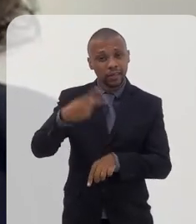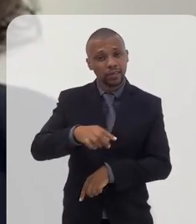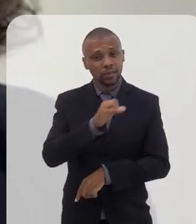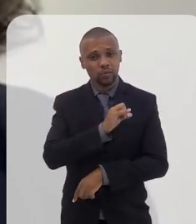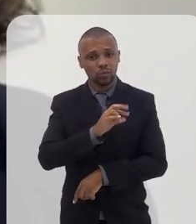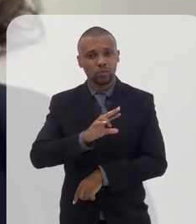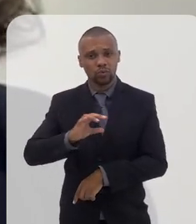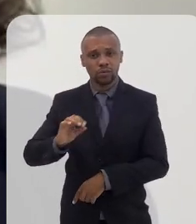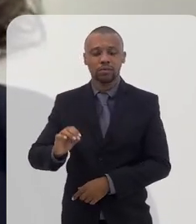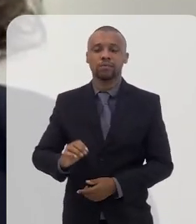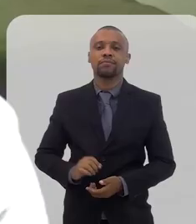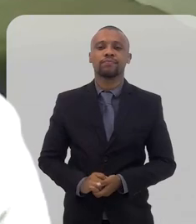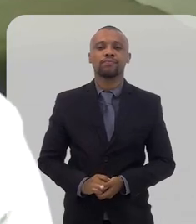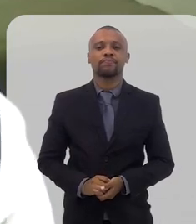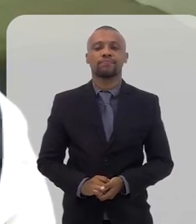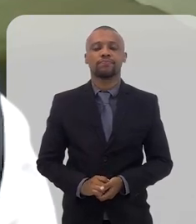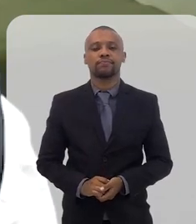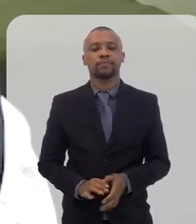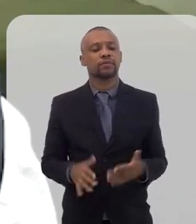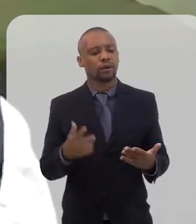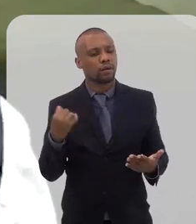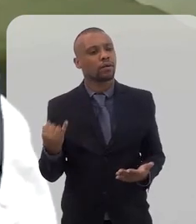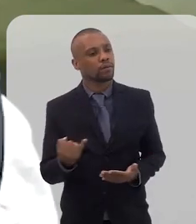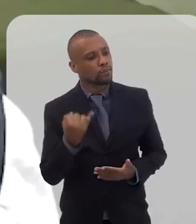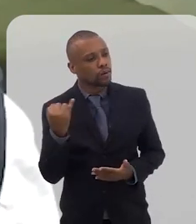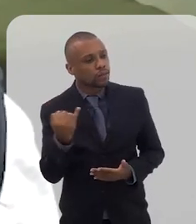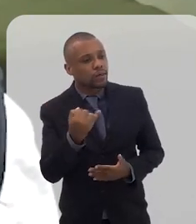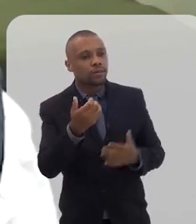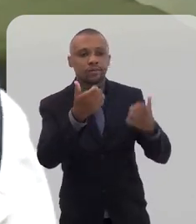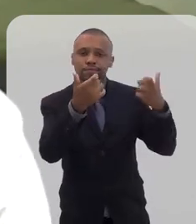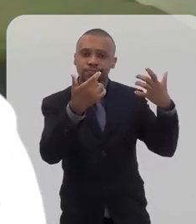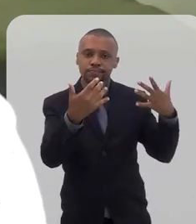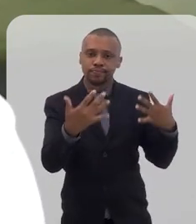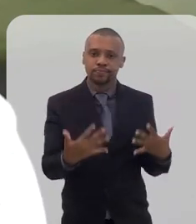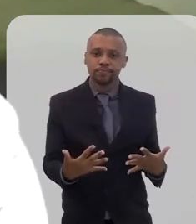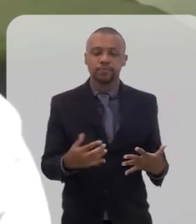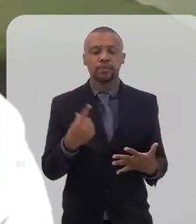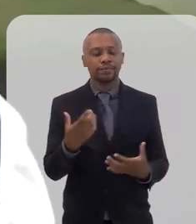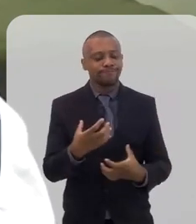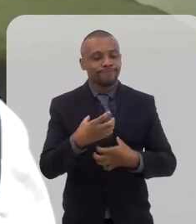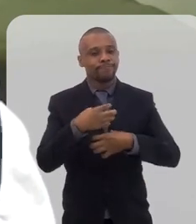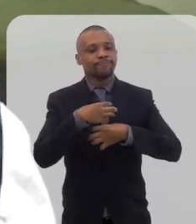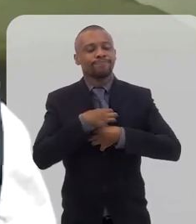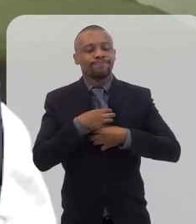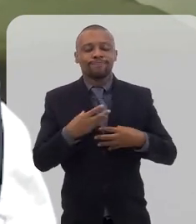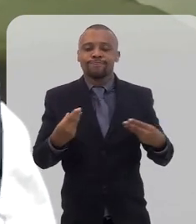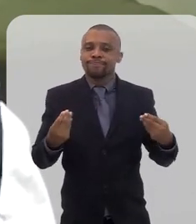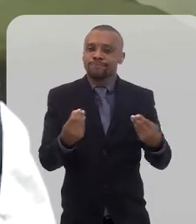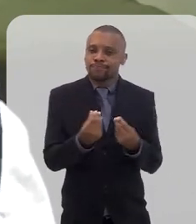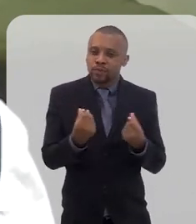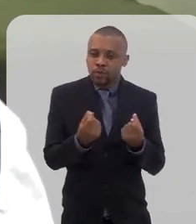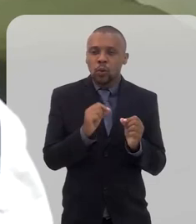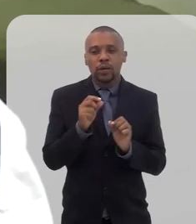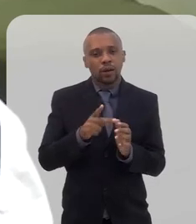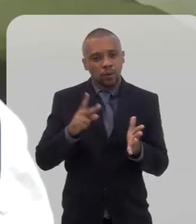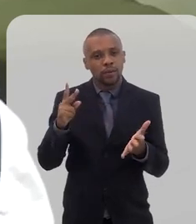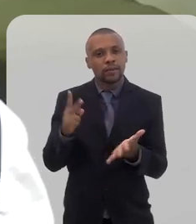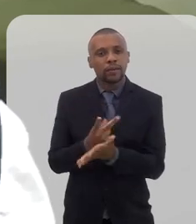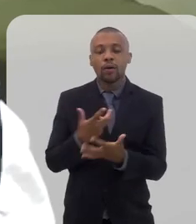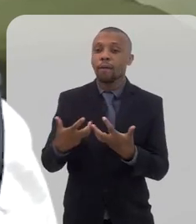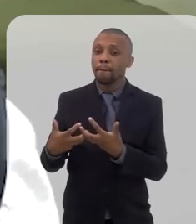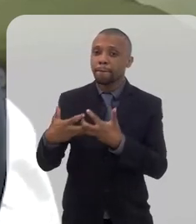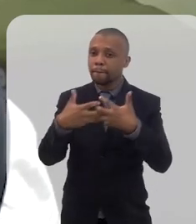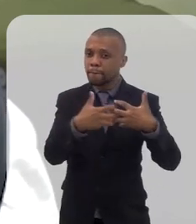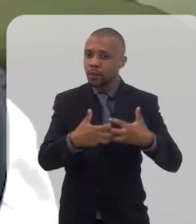Janeiro. Geisa, muito importante tocar nesse ponto, né? Estamos todos sensibilizados com o que ocorreu em